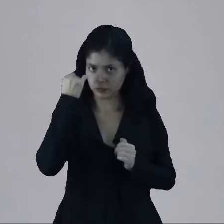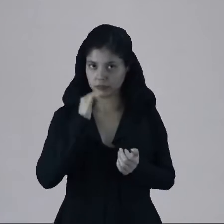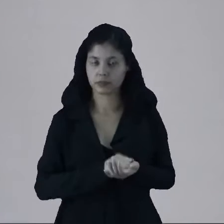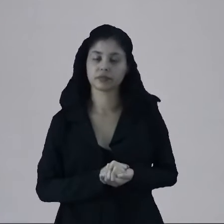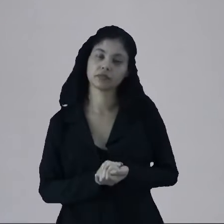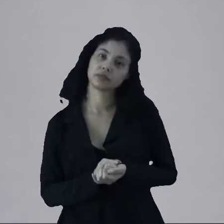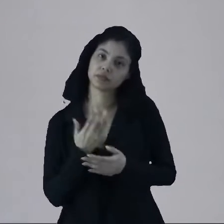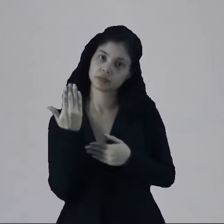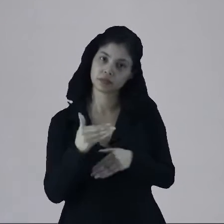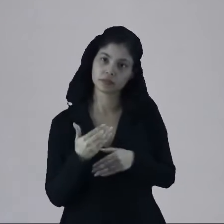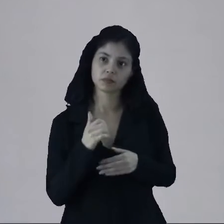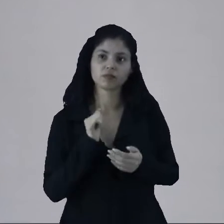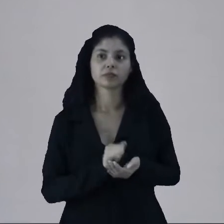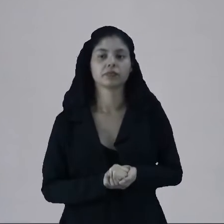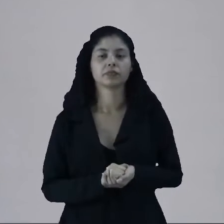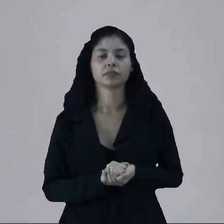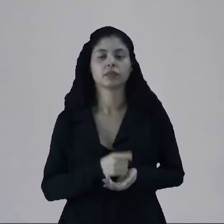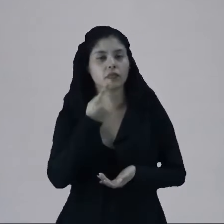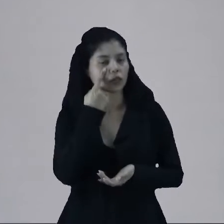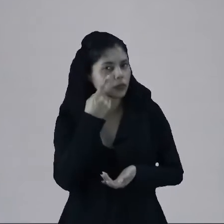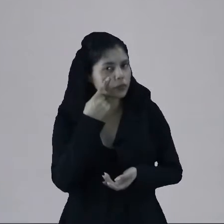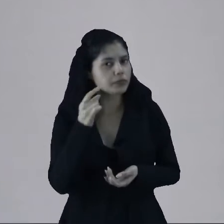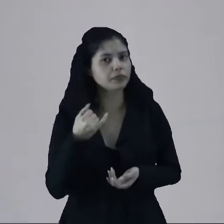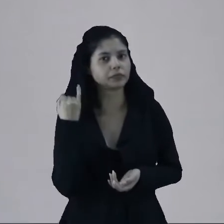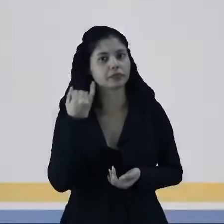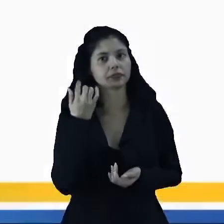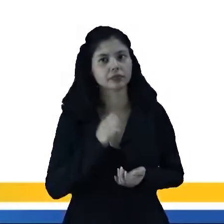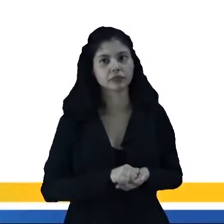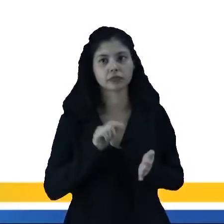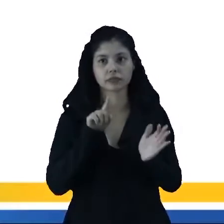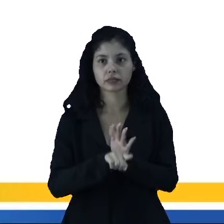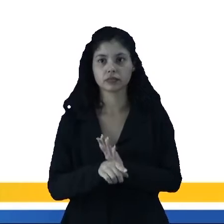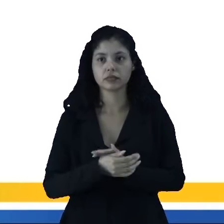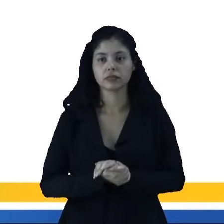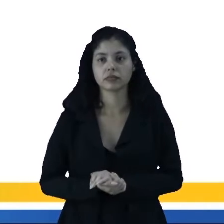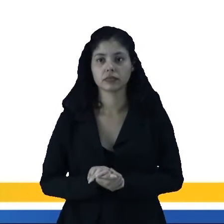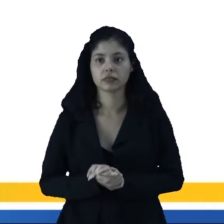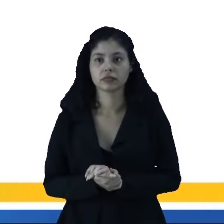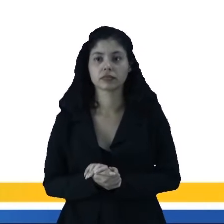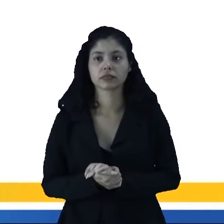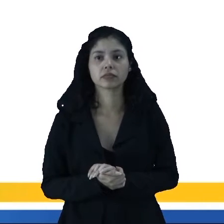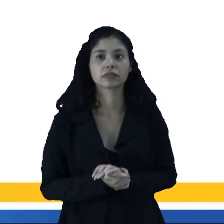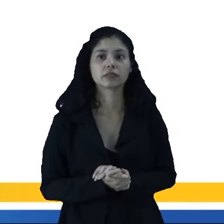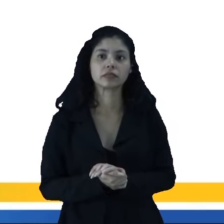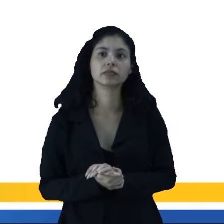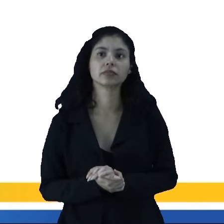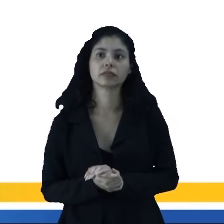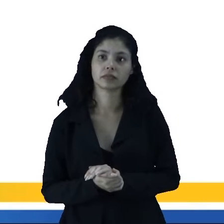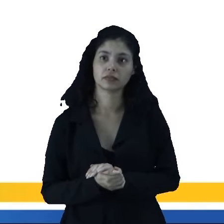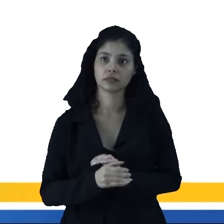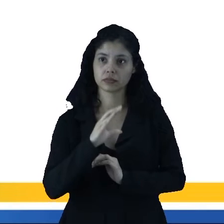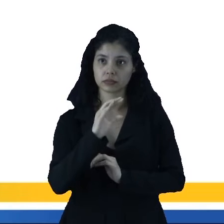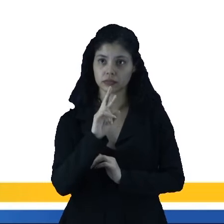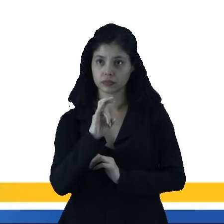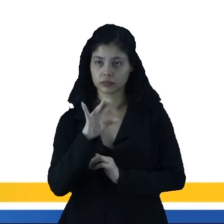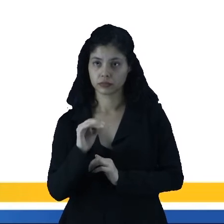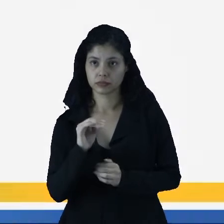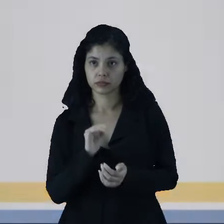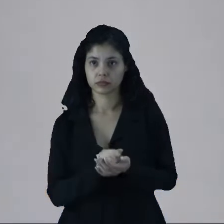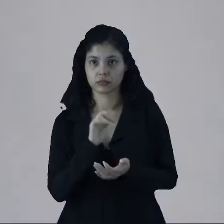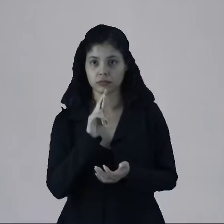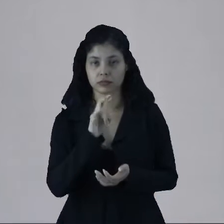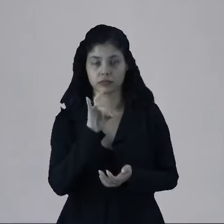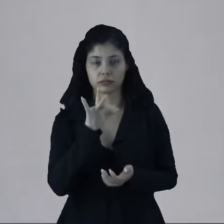importantes da prova. Então vamos ver o que é importante nessa questão aí, ó. Um caráter recessivo, ou